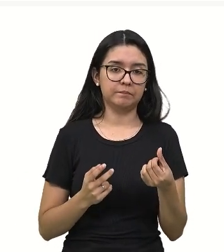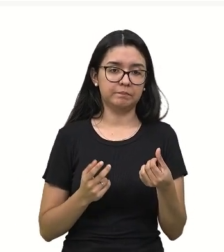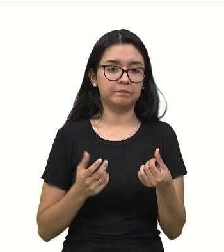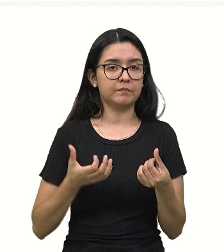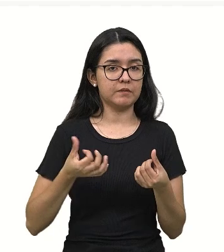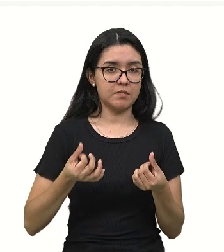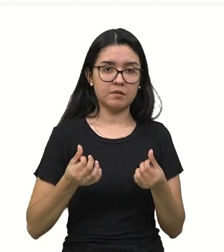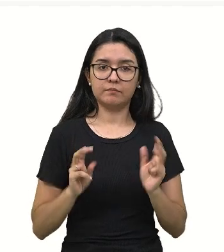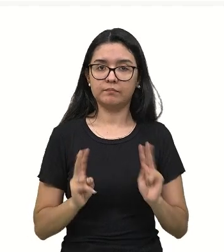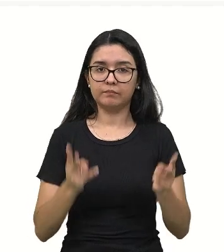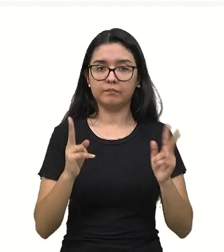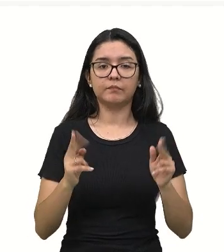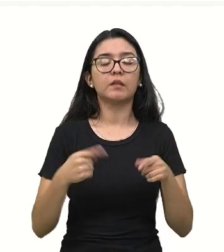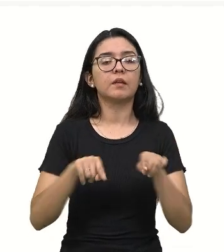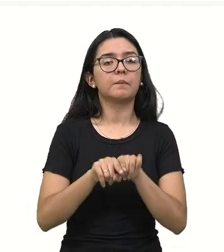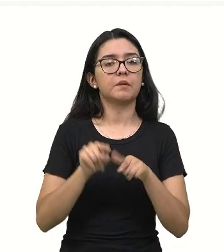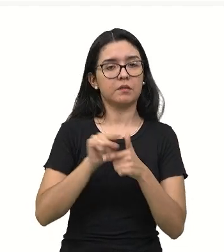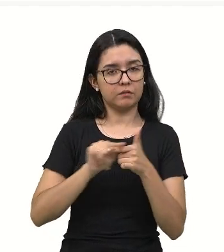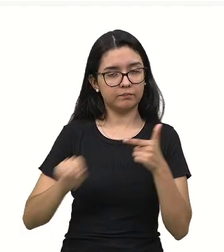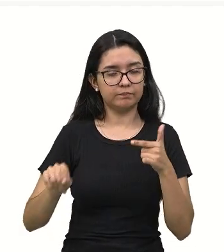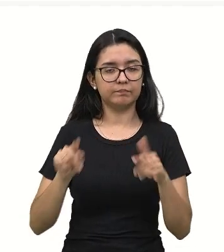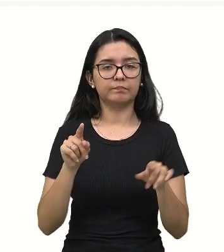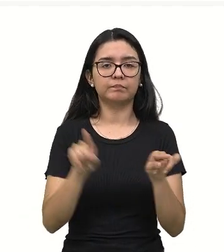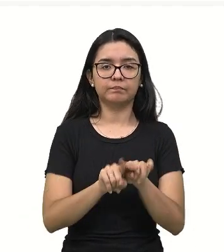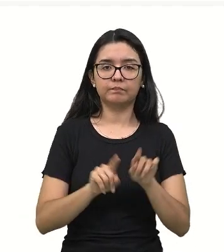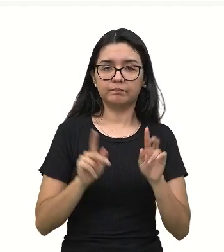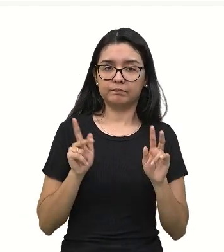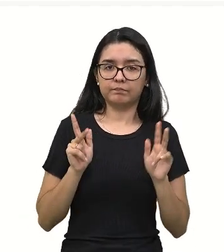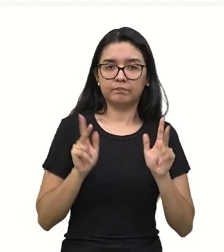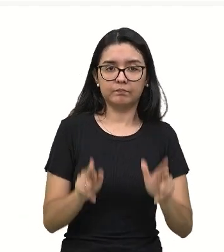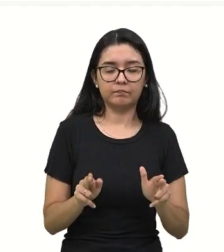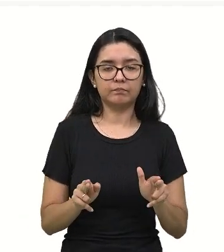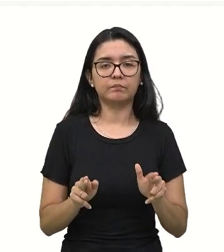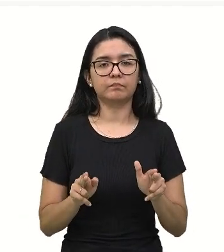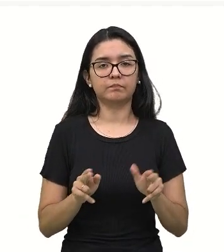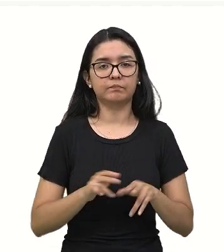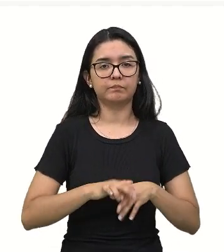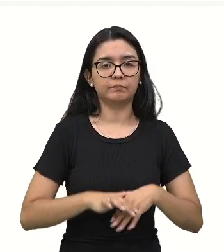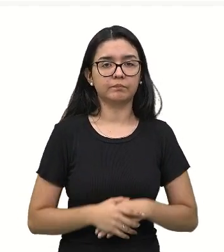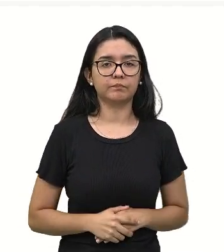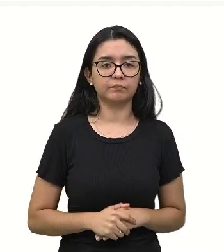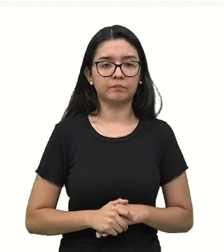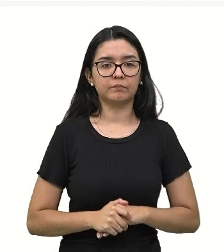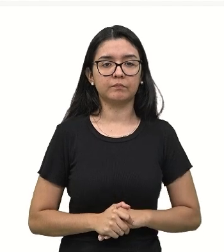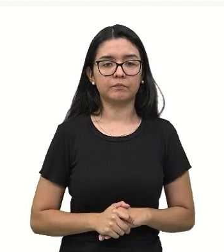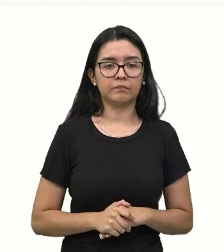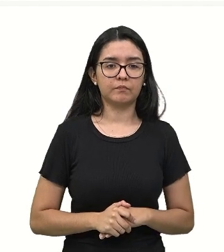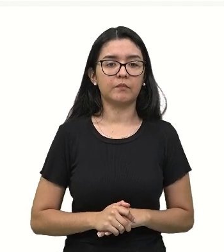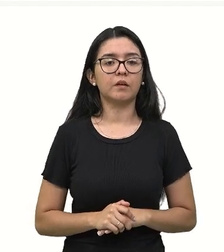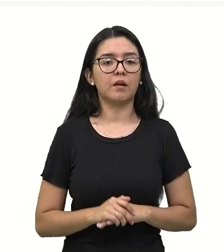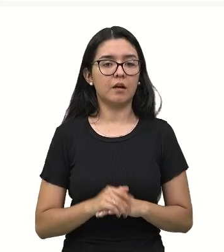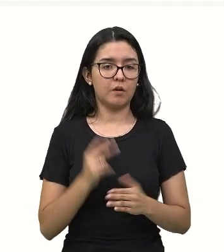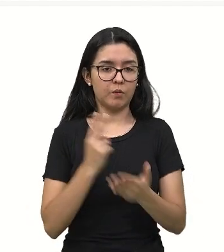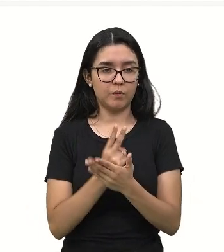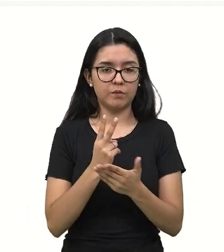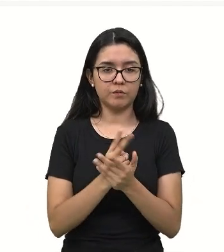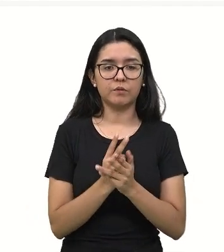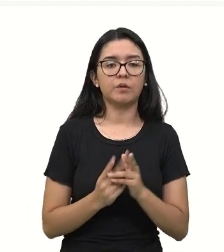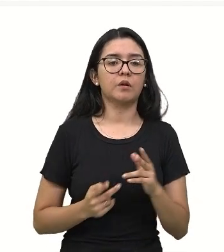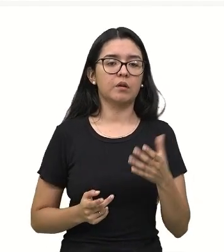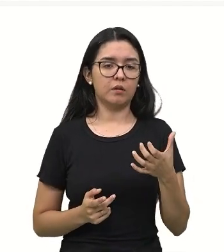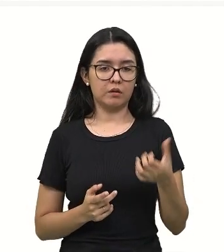é 6. Se dividir também vai acontecer a mesma situação, a mesma coisa. A igualdade se tornará